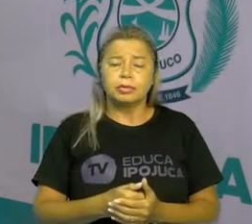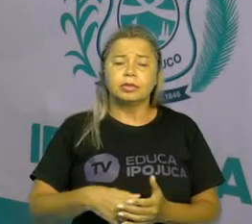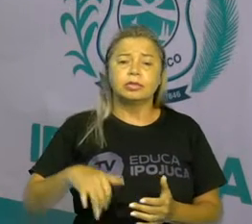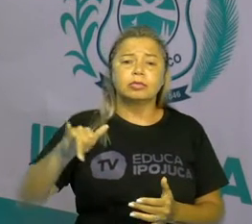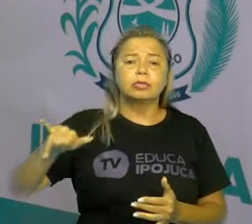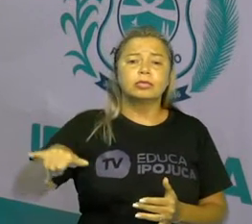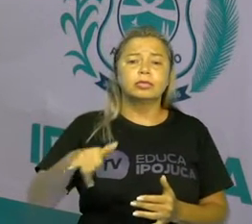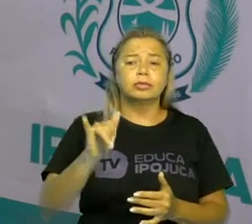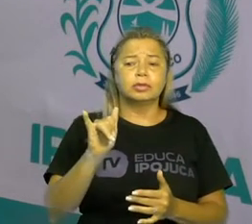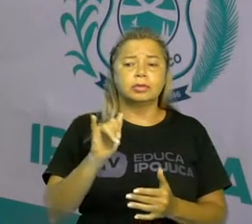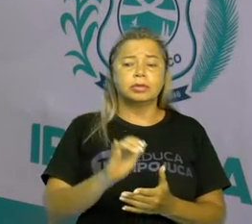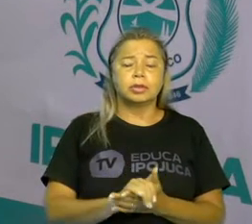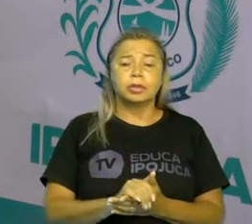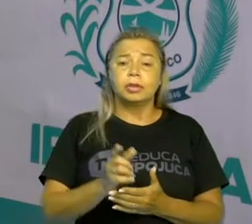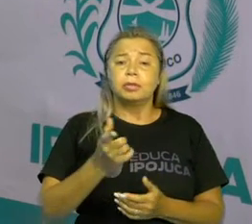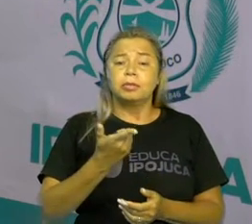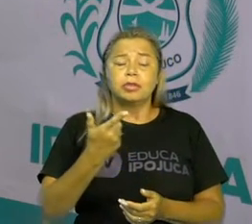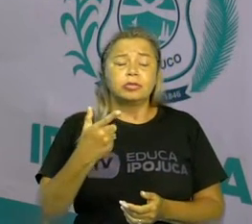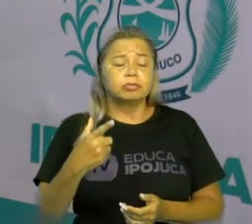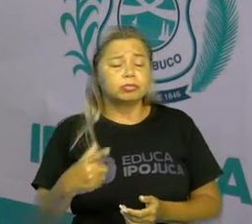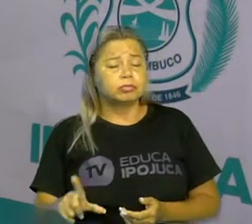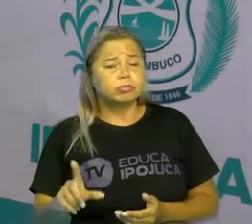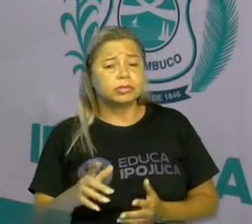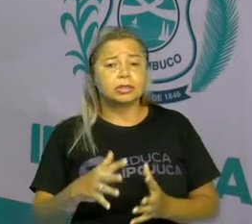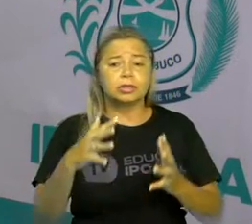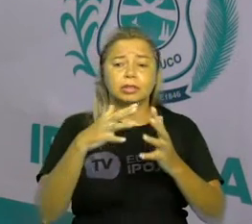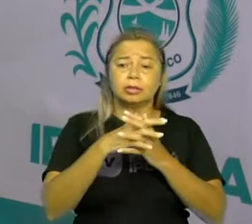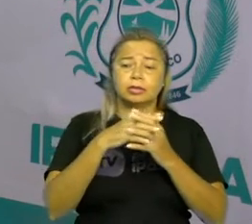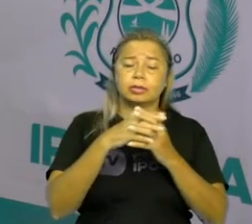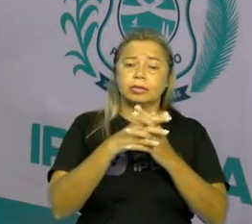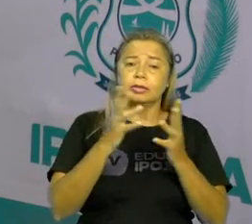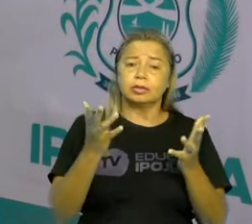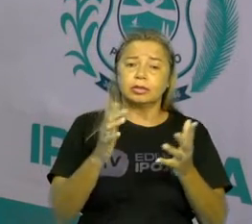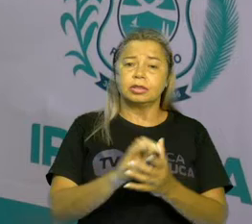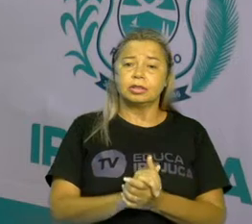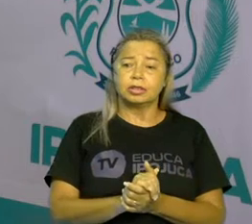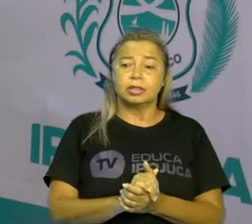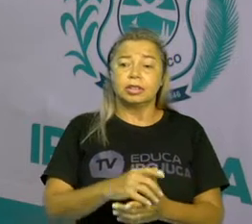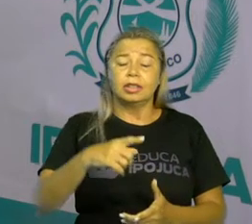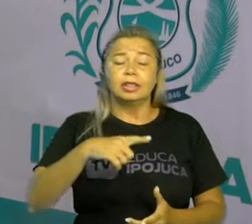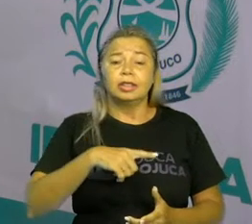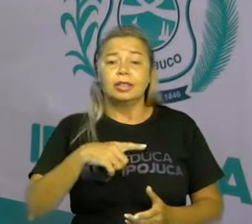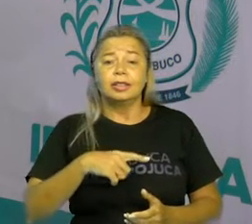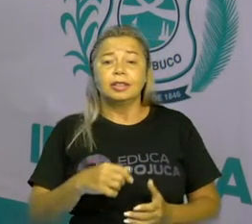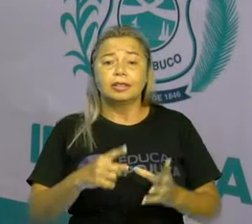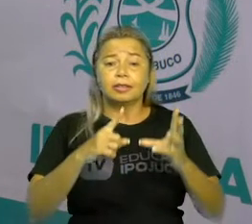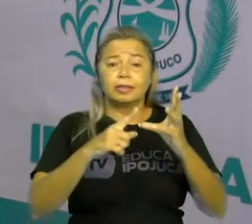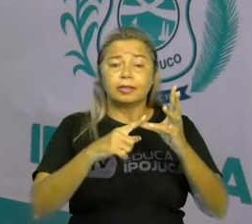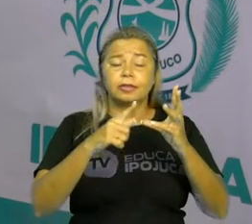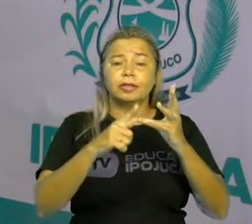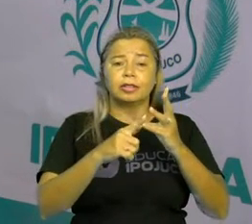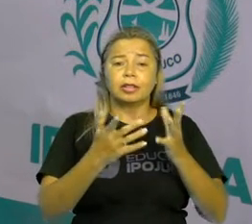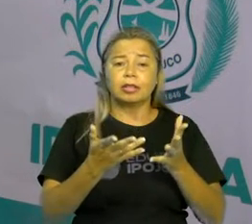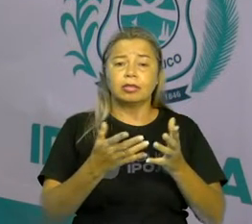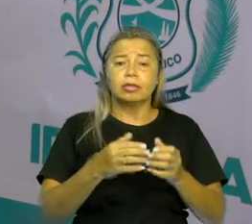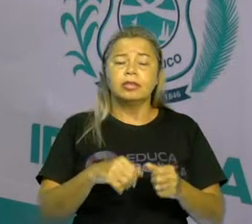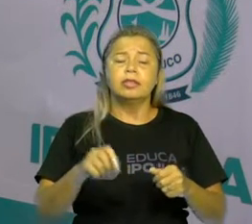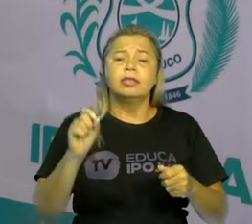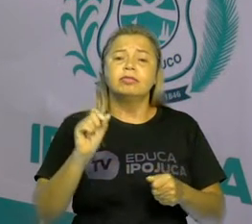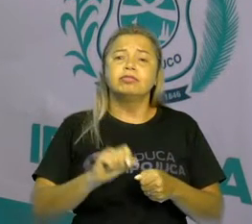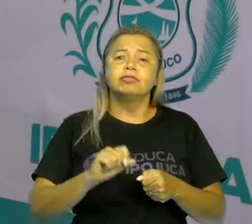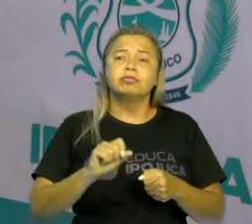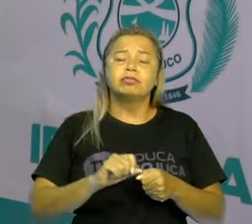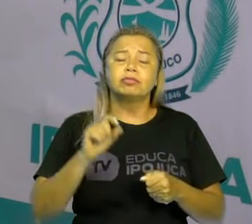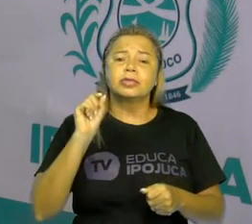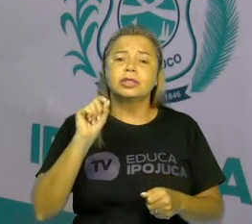não são precedidas de consoante. Ela é precedida de vogal. E agora, o que é que eu faço? Se